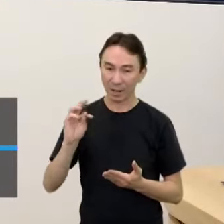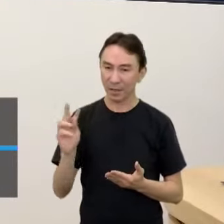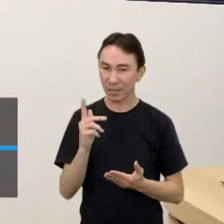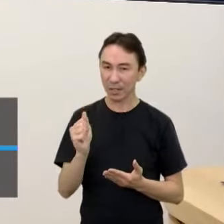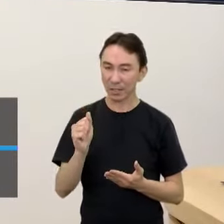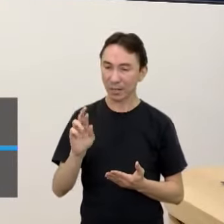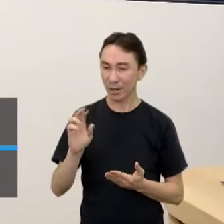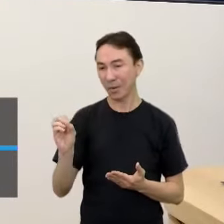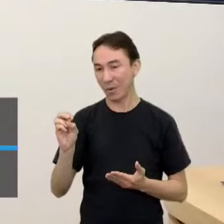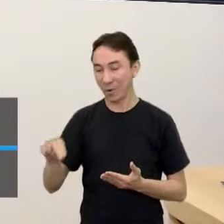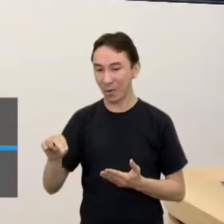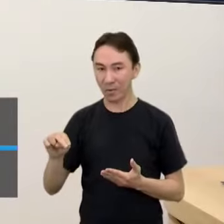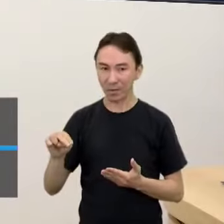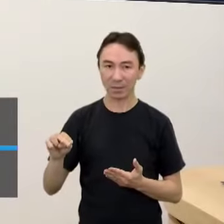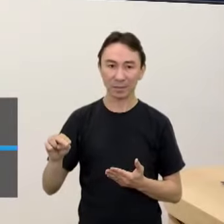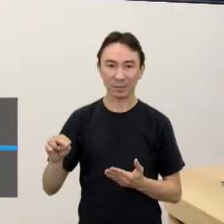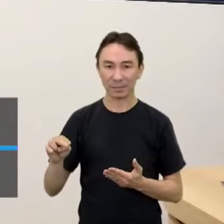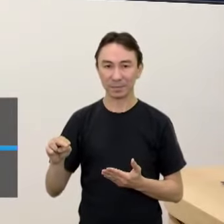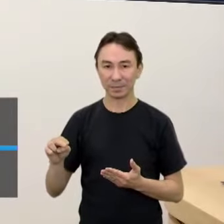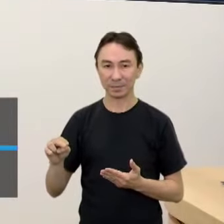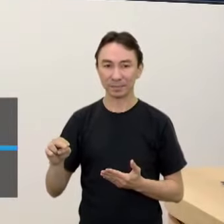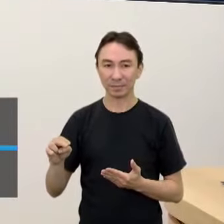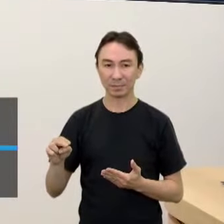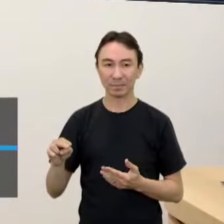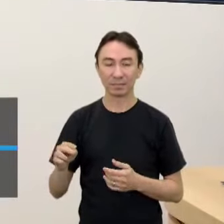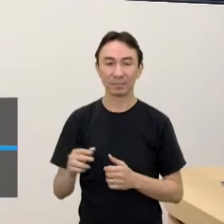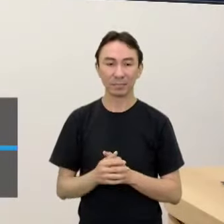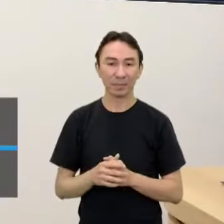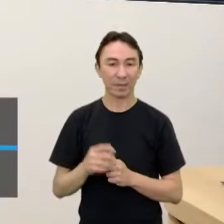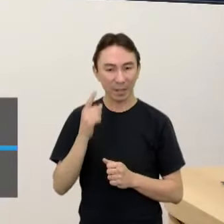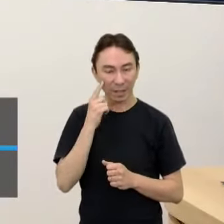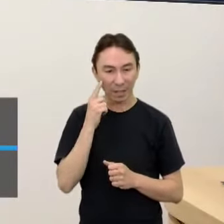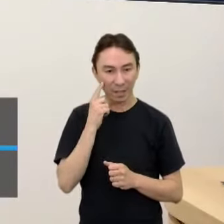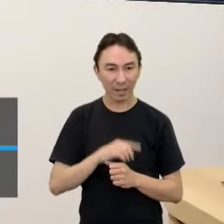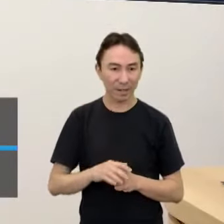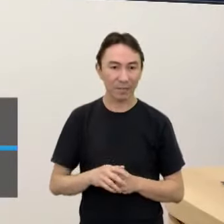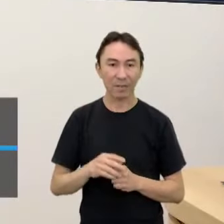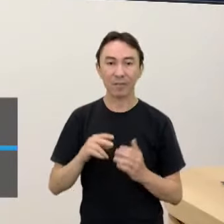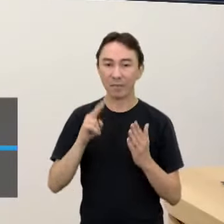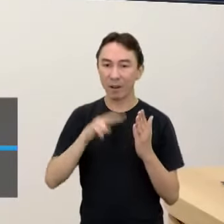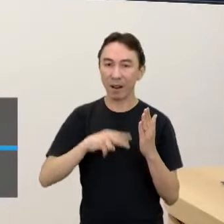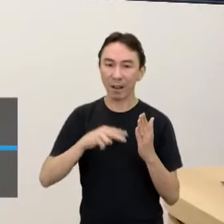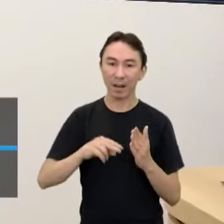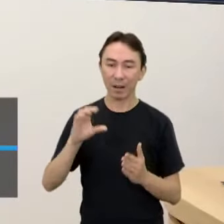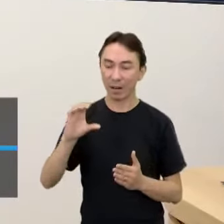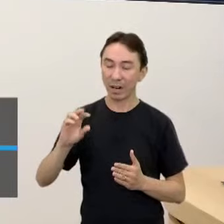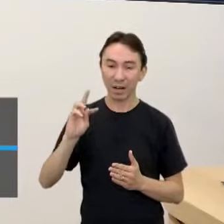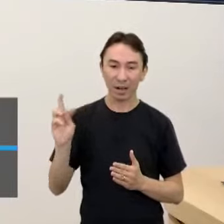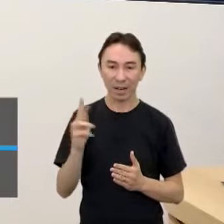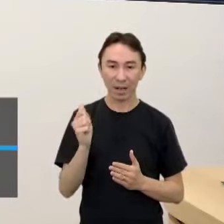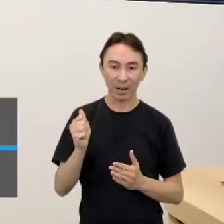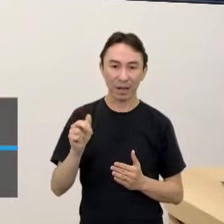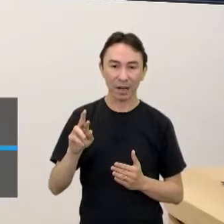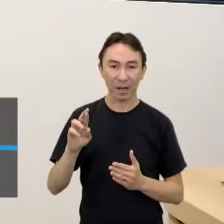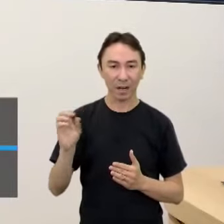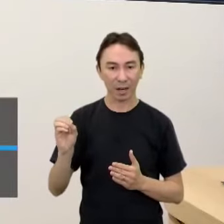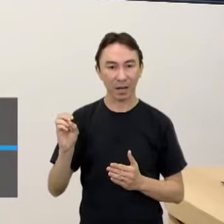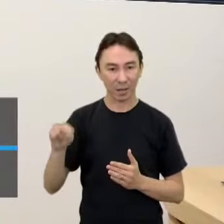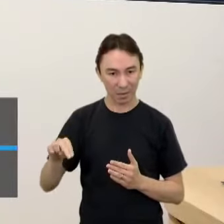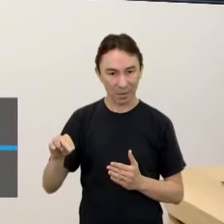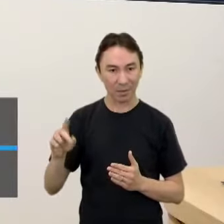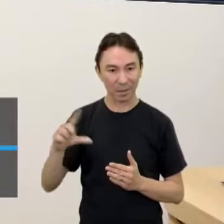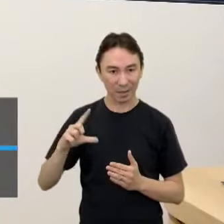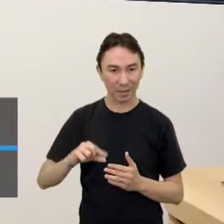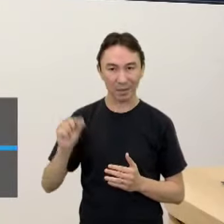So Charon would be the pronunciation there. Ok, a pronúncia aí do nosso Charon, que é a luazinha lá. Já